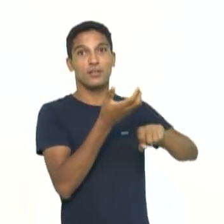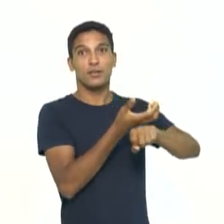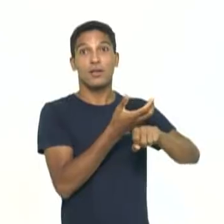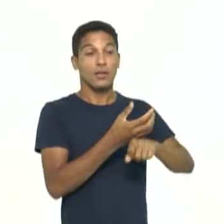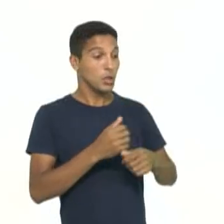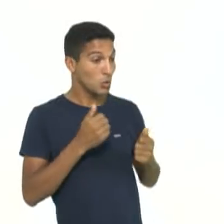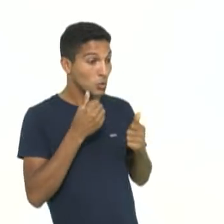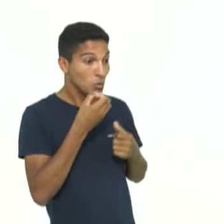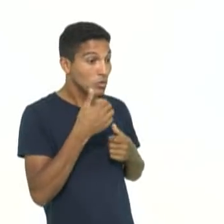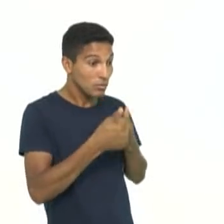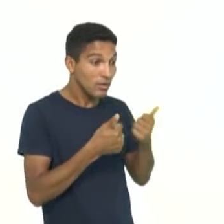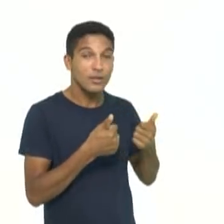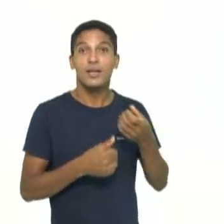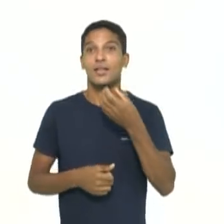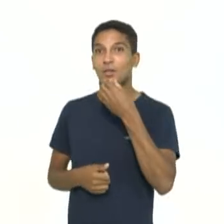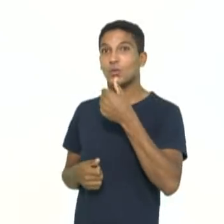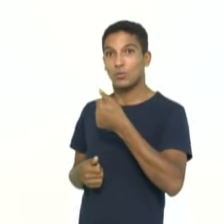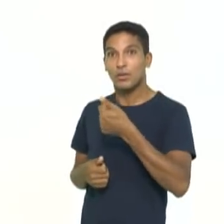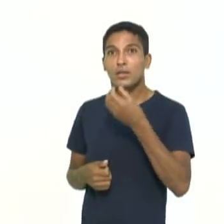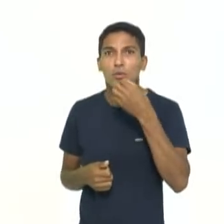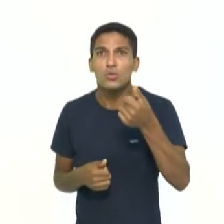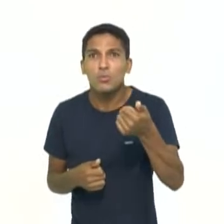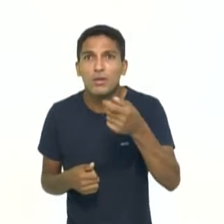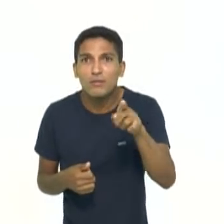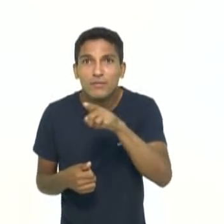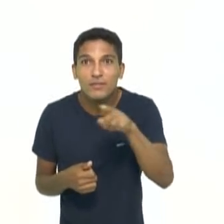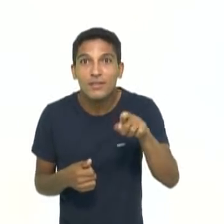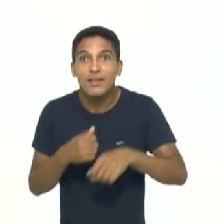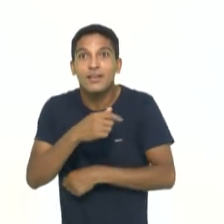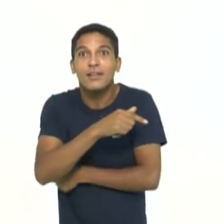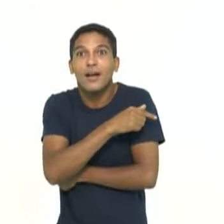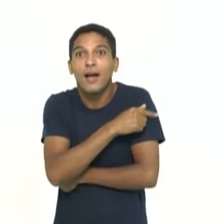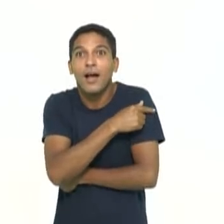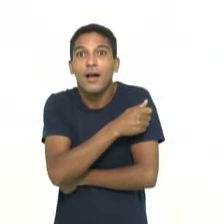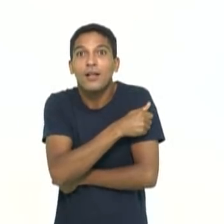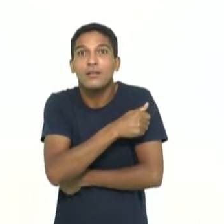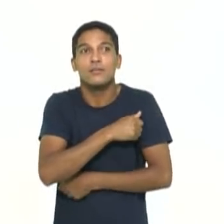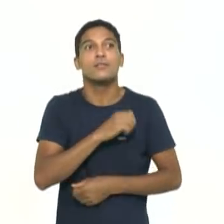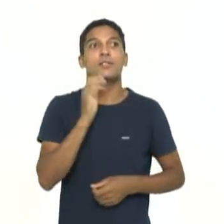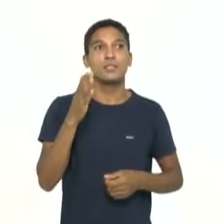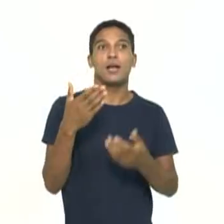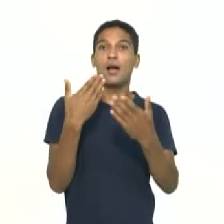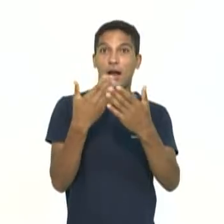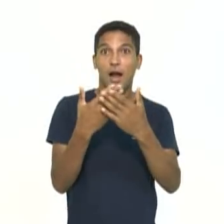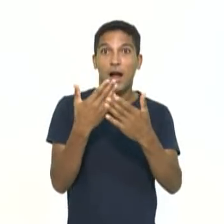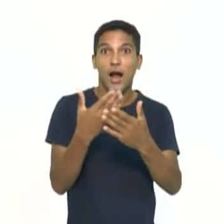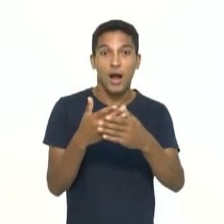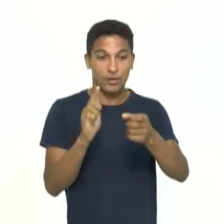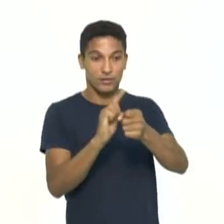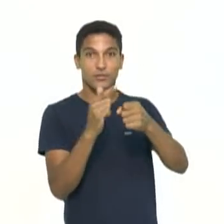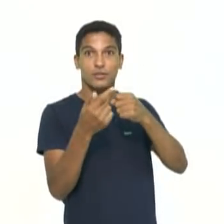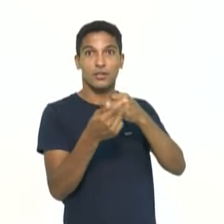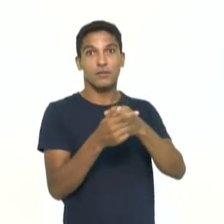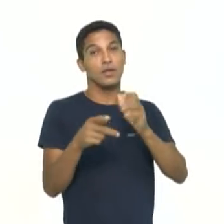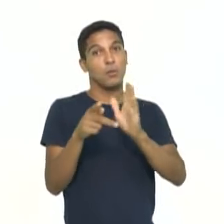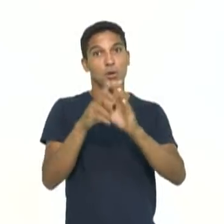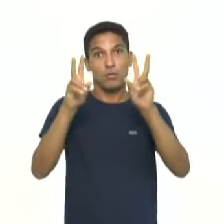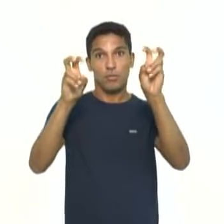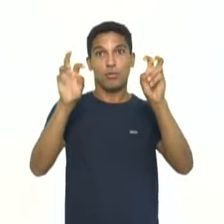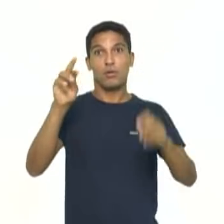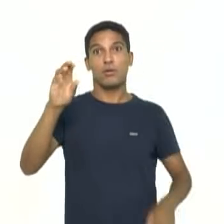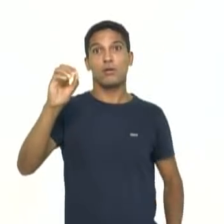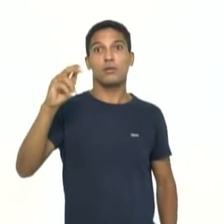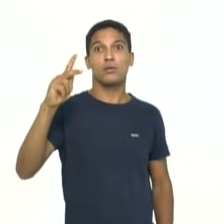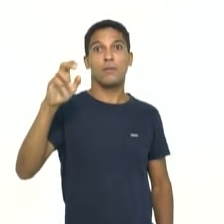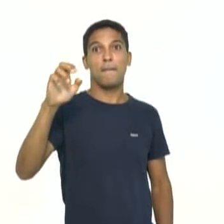meus queridos alunos do 7º ano? Tivemos já algumas aulas em Geografia sobre o tropeirismo e hoje estamos aqui com a professora Bia de